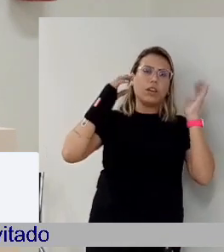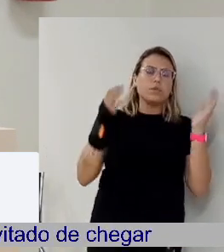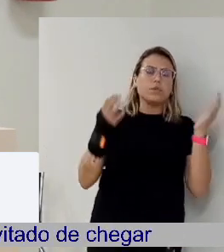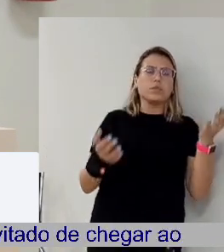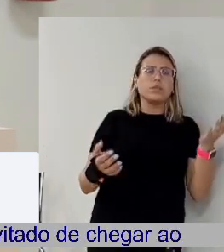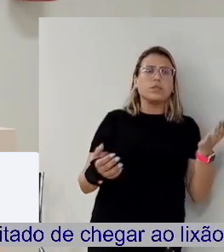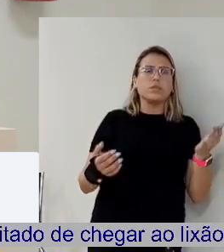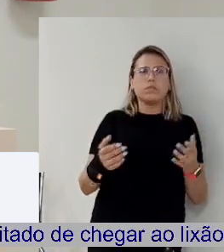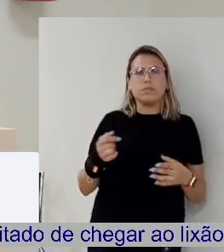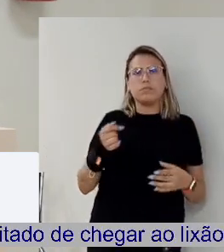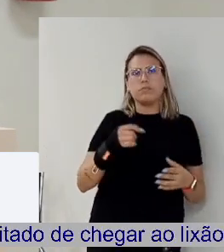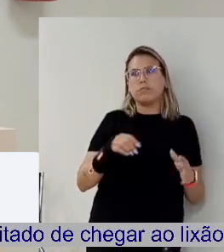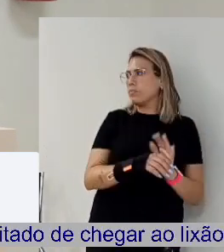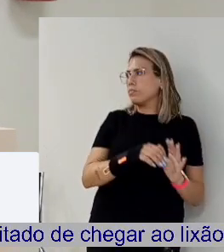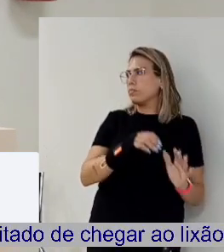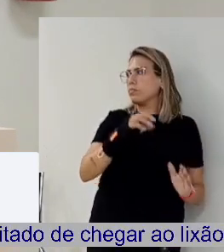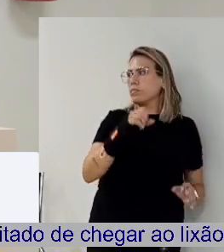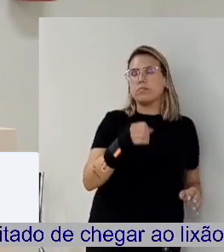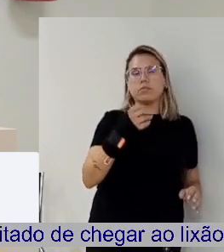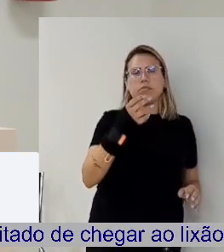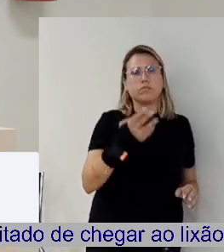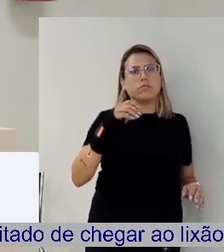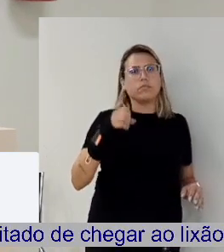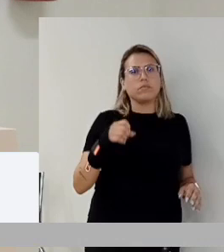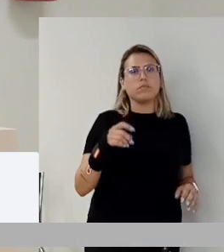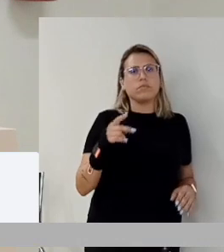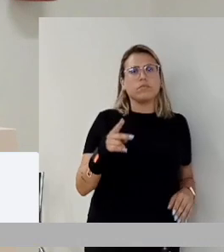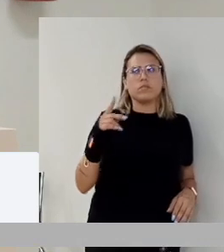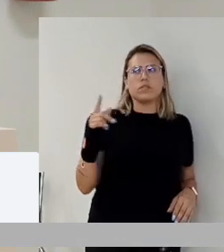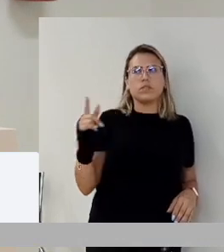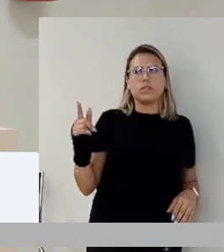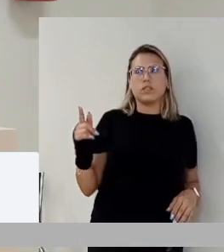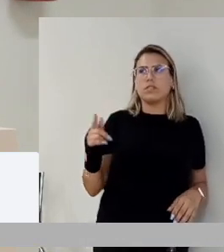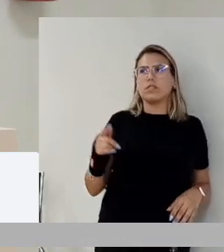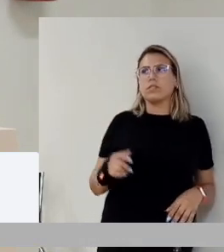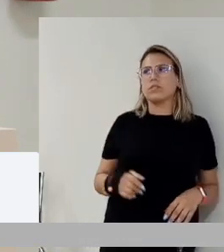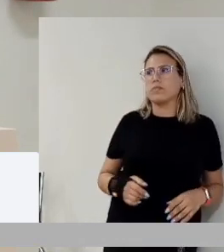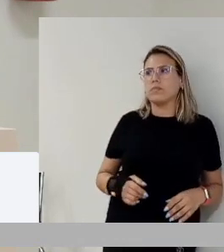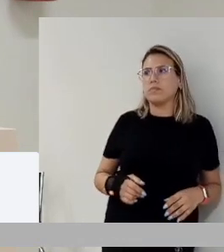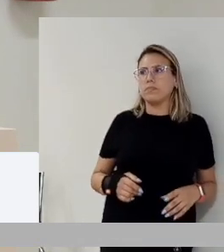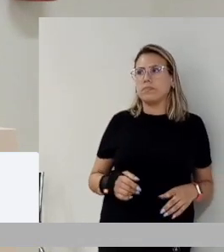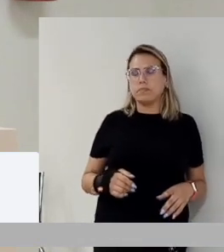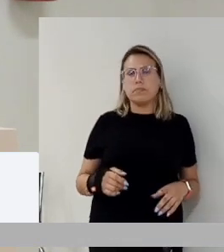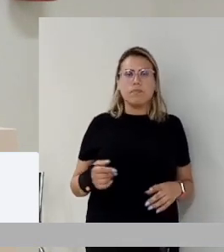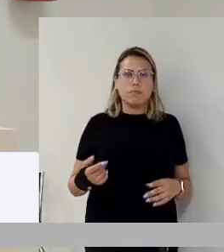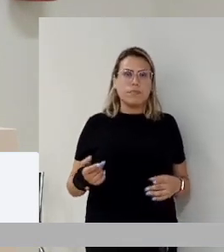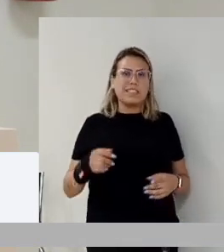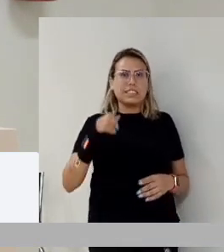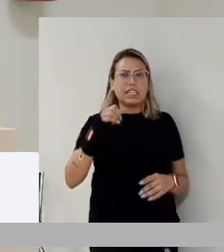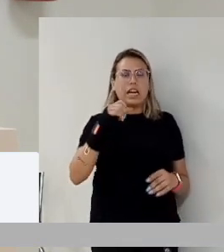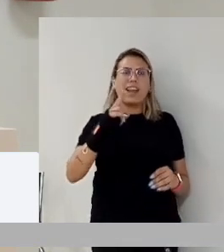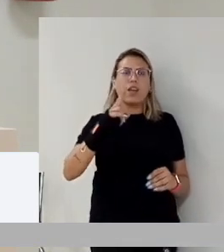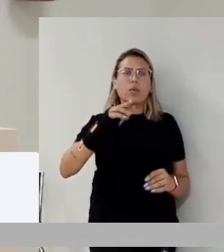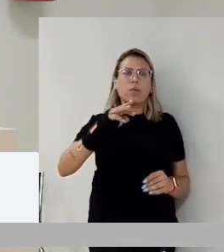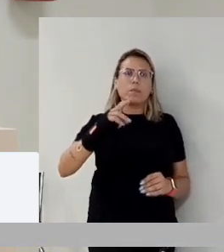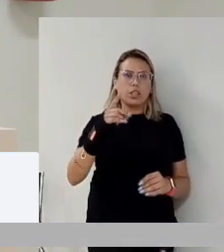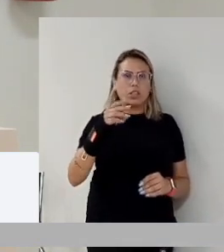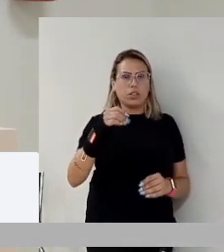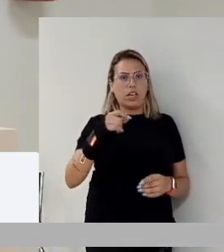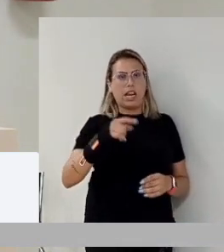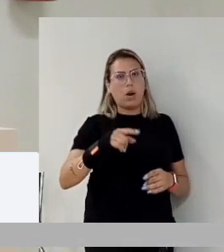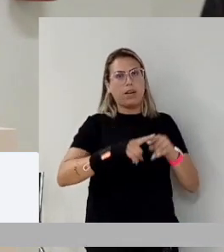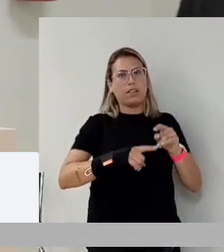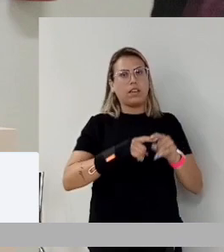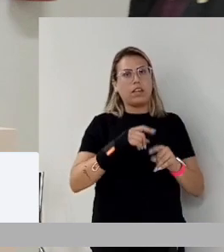lixão 848 kg de plástico de alumínio que é o material Nobre né o material